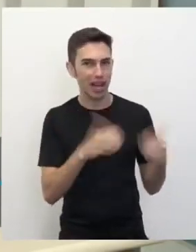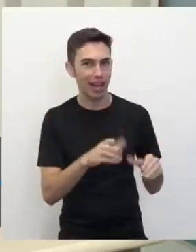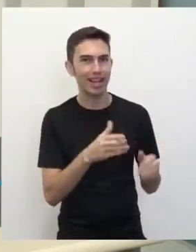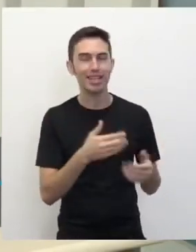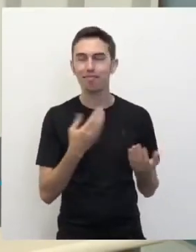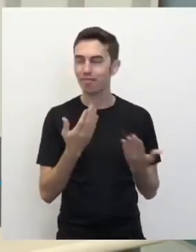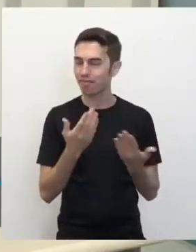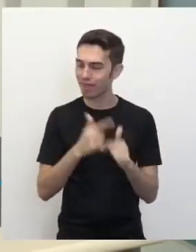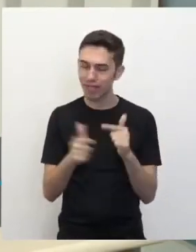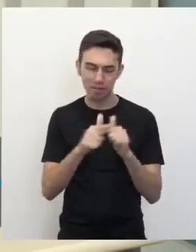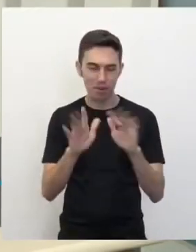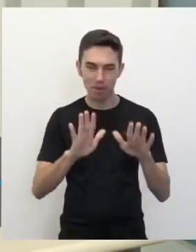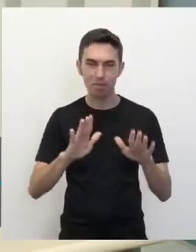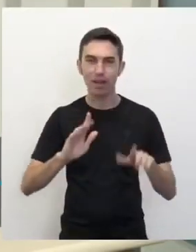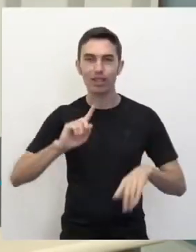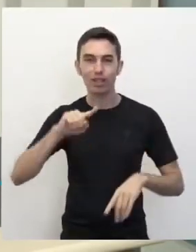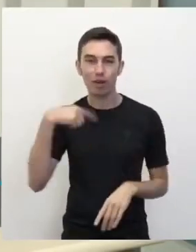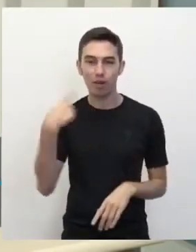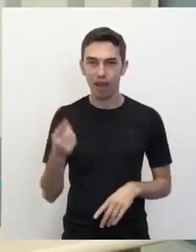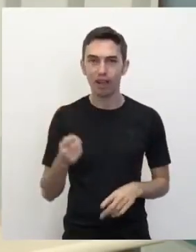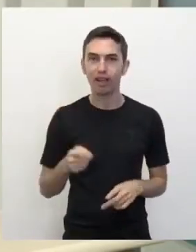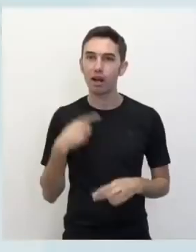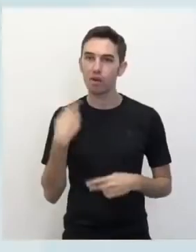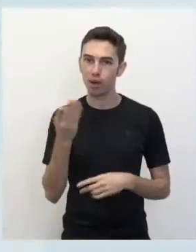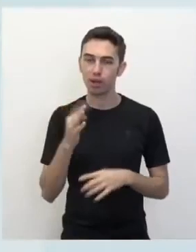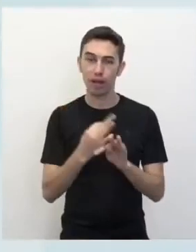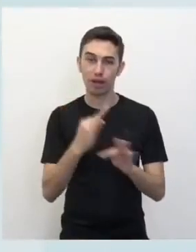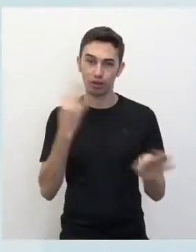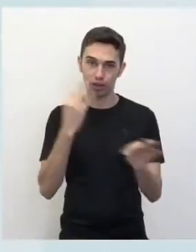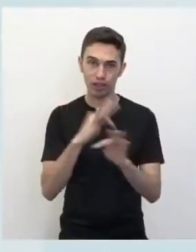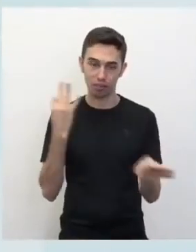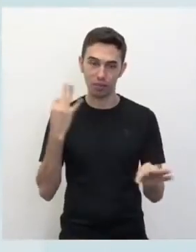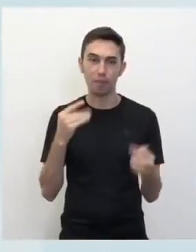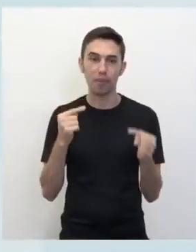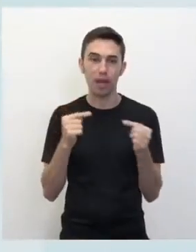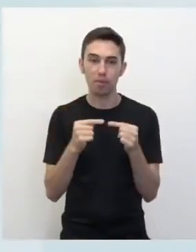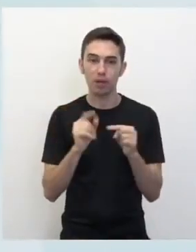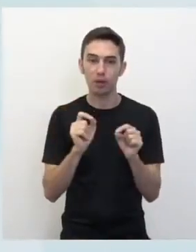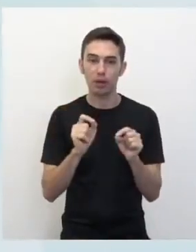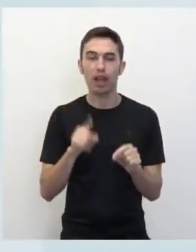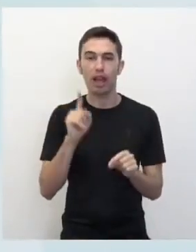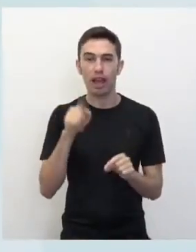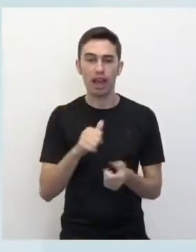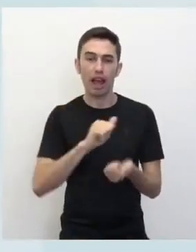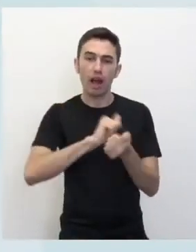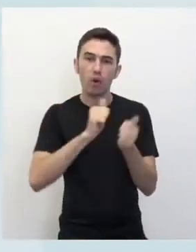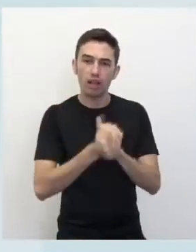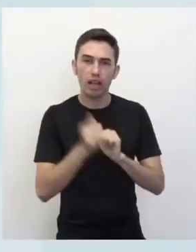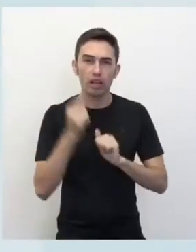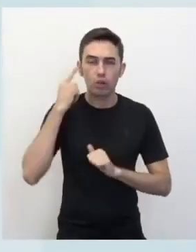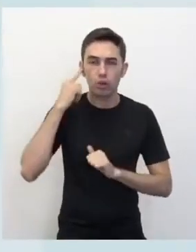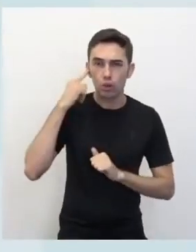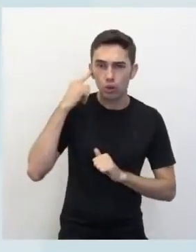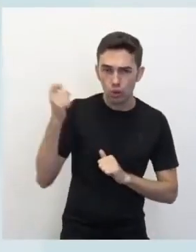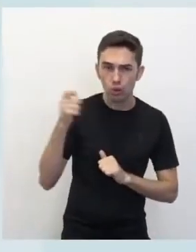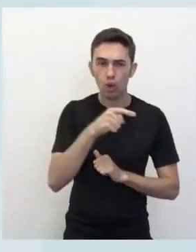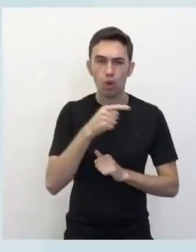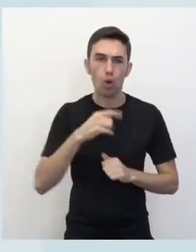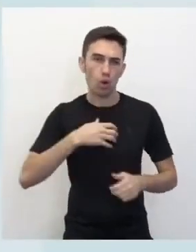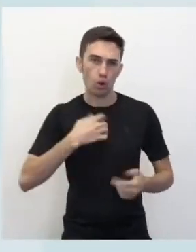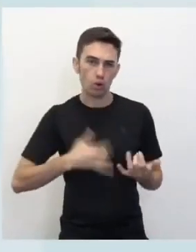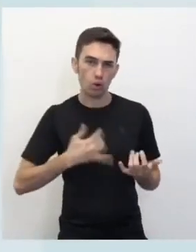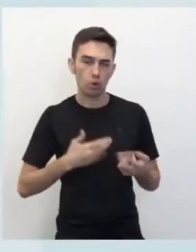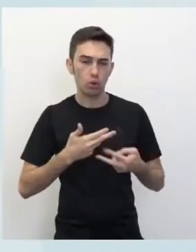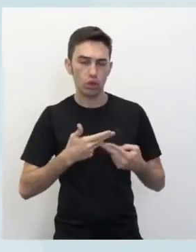gente passa para a nossa próxima matéria, que é timbre. Timbre é o que distingue a qualidade do tom ou da voz de um instrumento ou